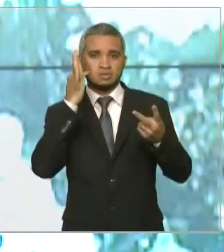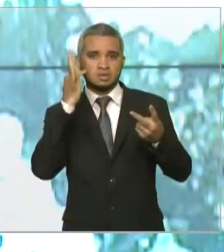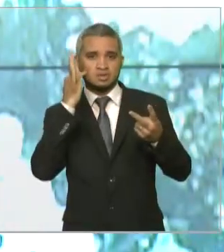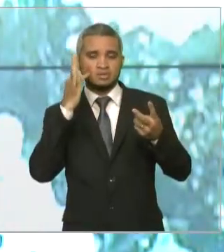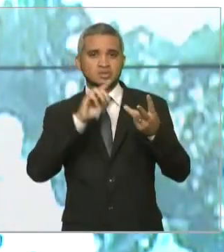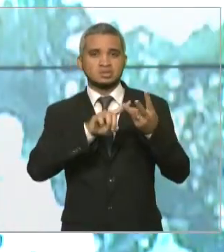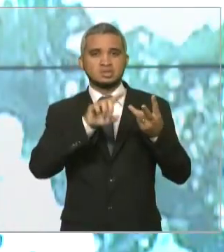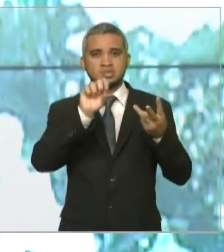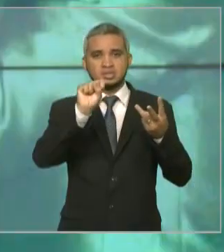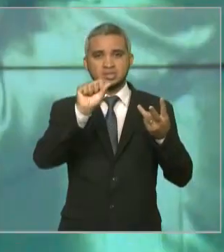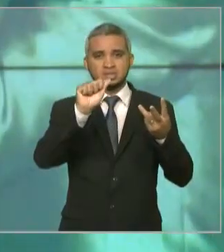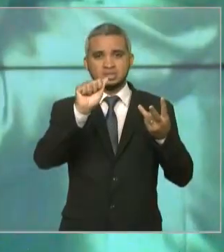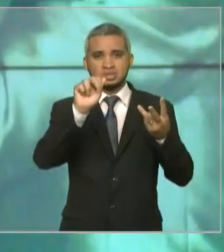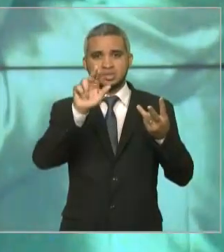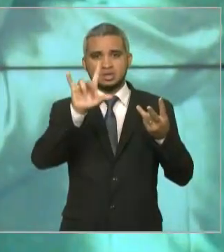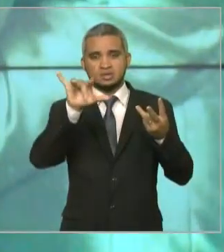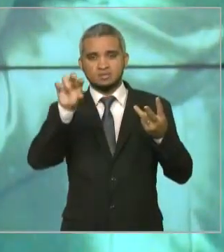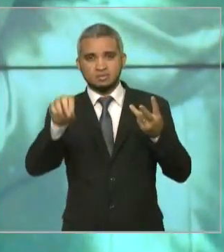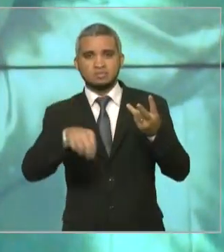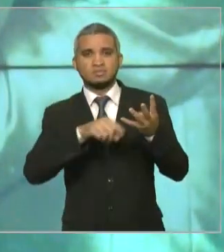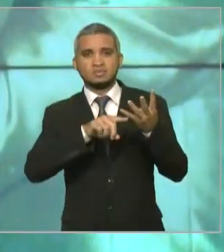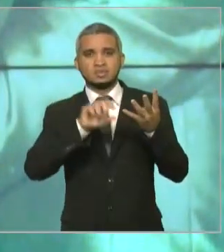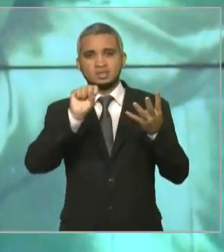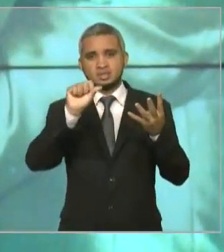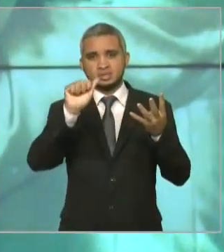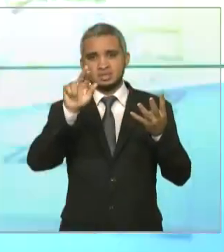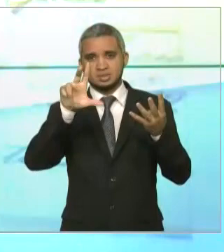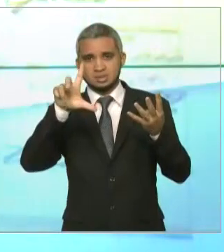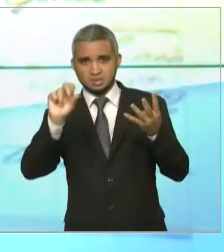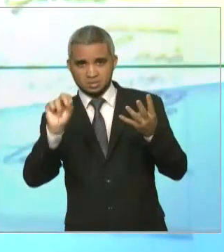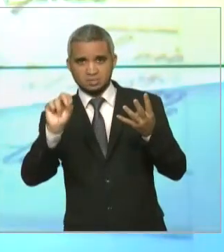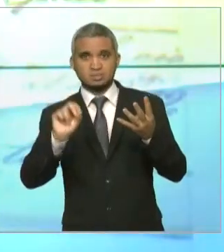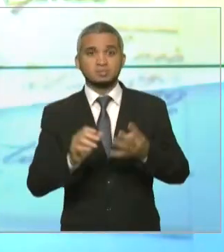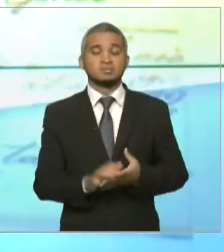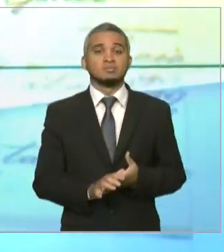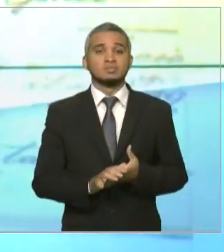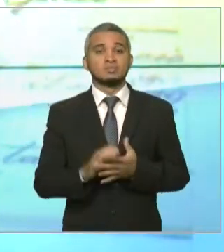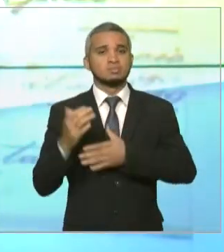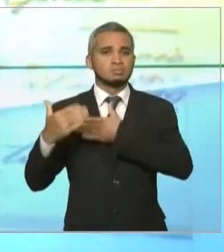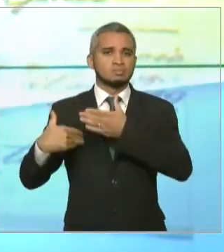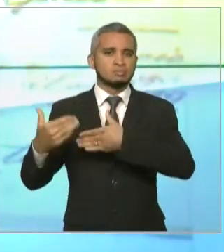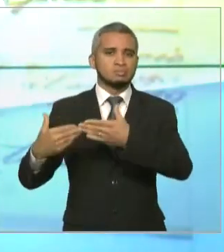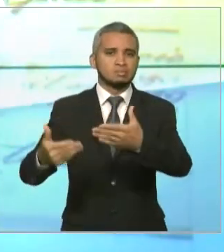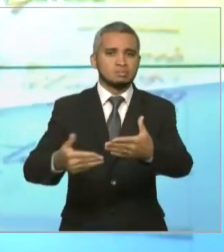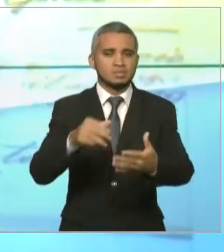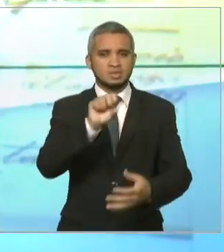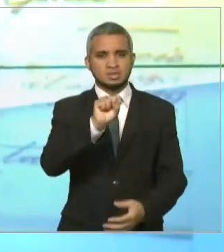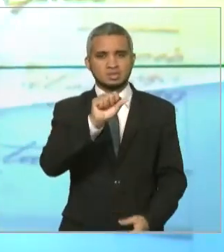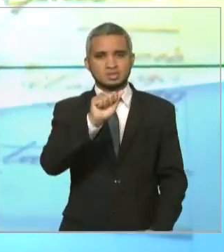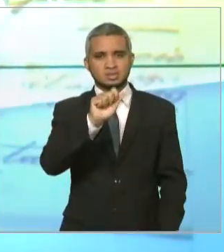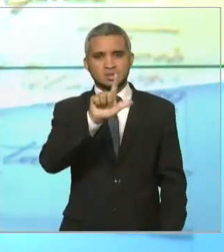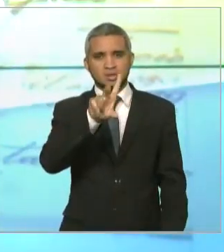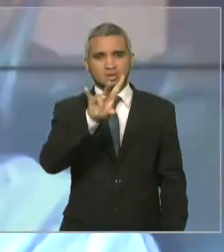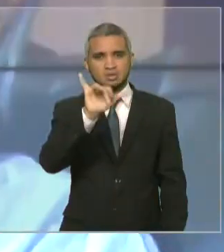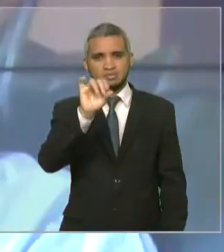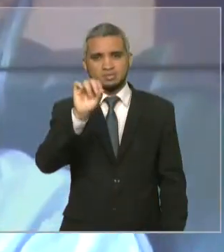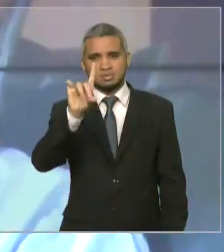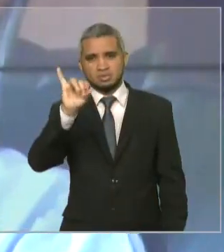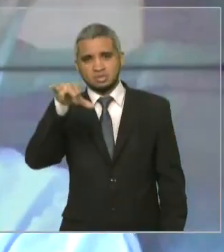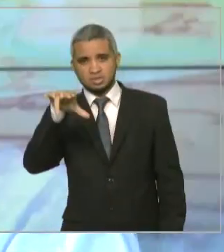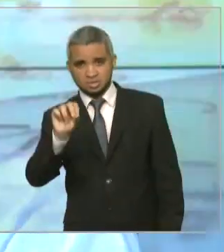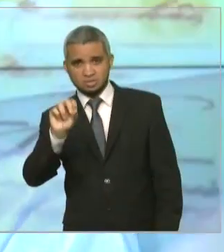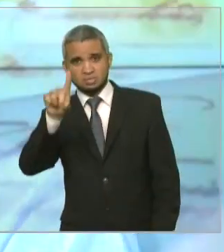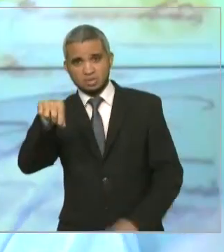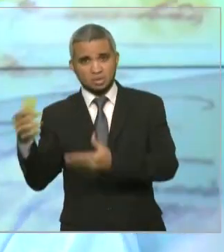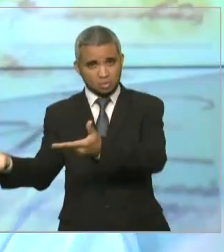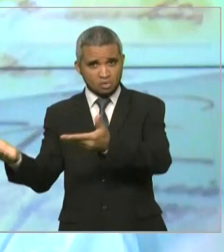Saulo Dino. Por toda a sua trajetória, Sálvio Dino Jesus de Castro e Costa é o convidado